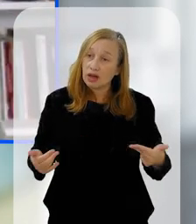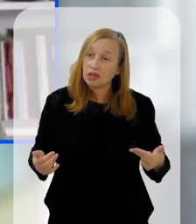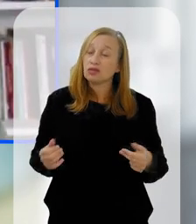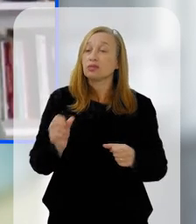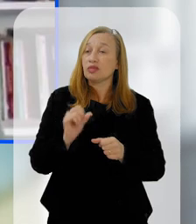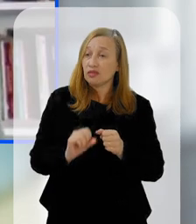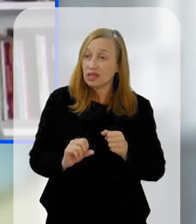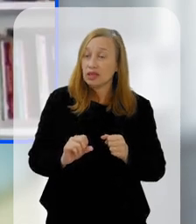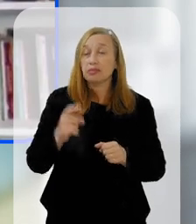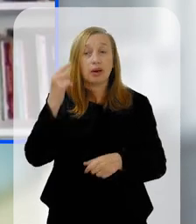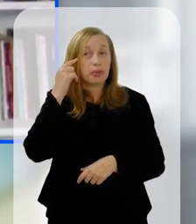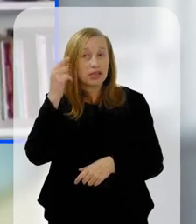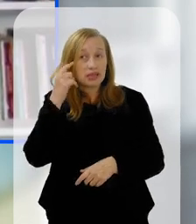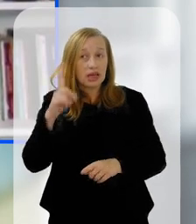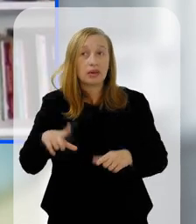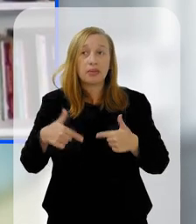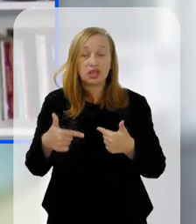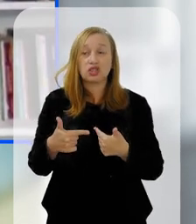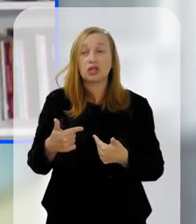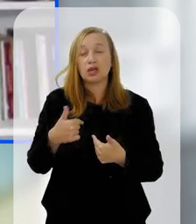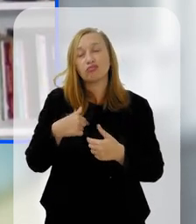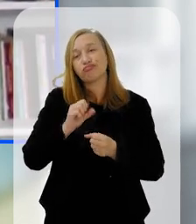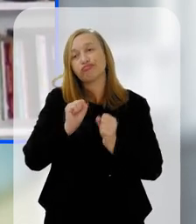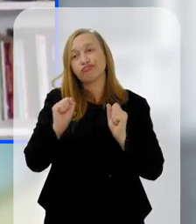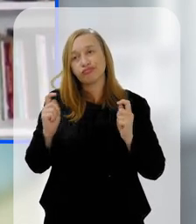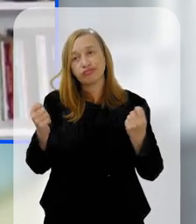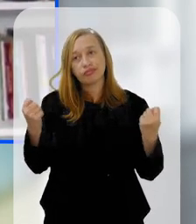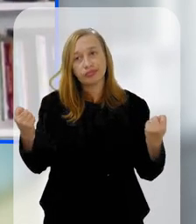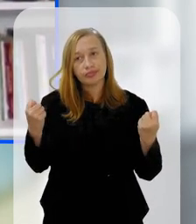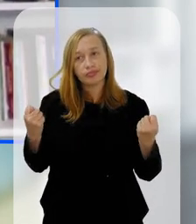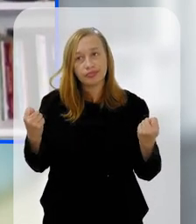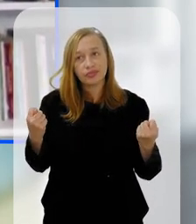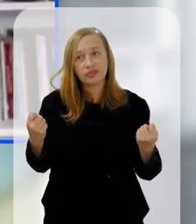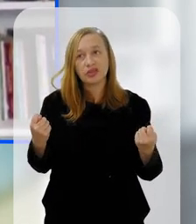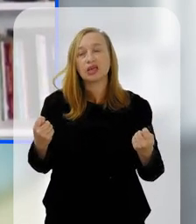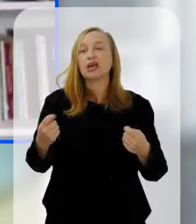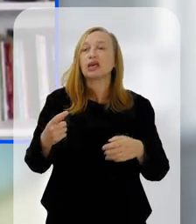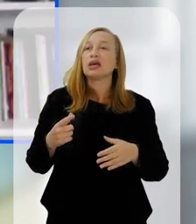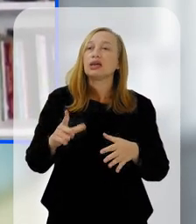diria que muita coisa para fazer, muita coisa para pensar, e eu